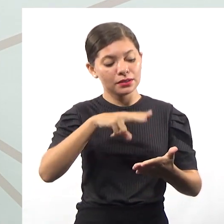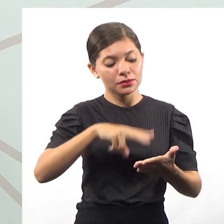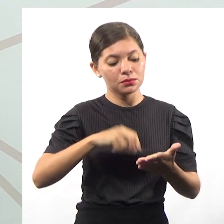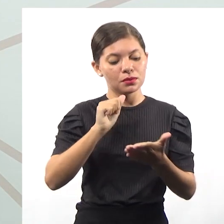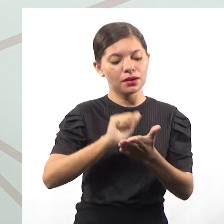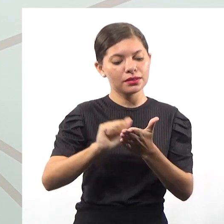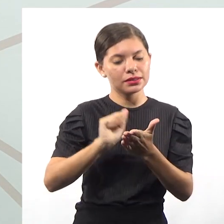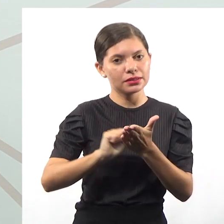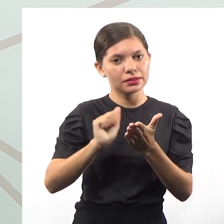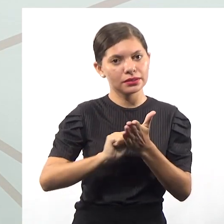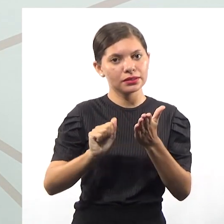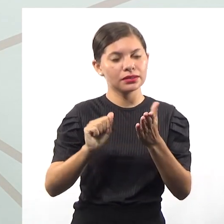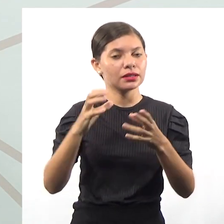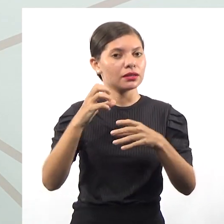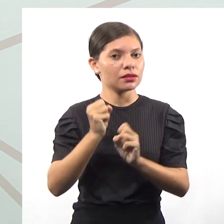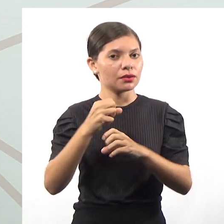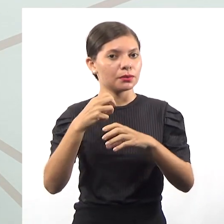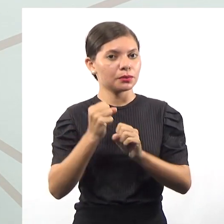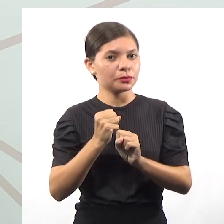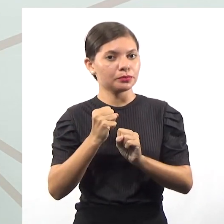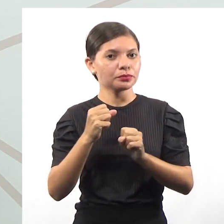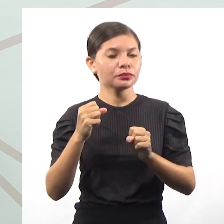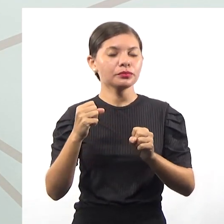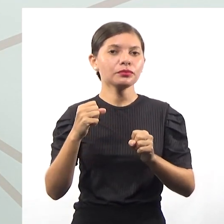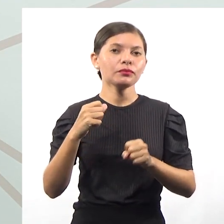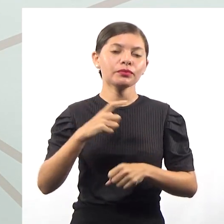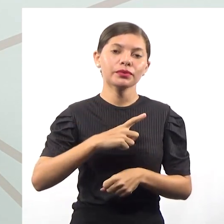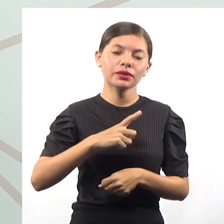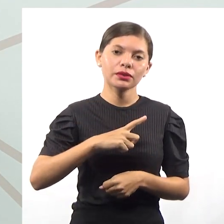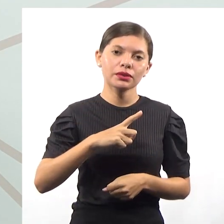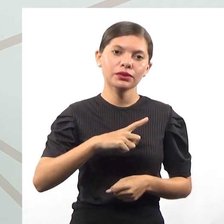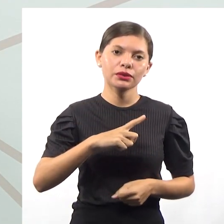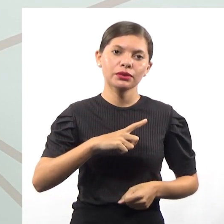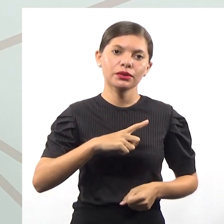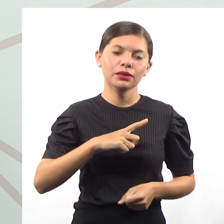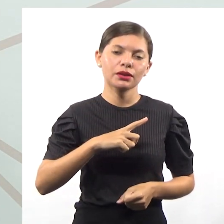aprendizagem da escrita e a aprendizagem do cálculo, eles têm sido